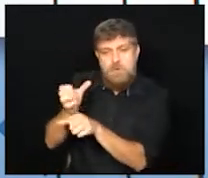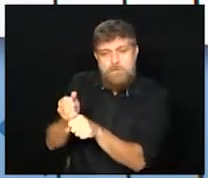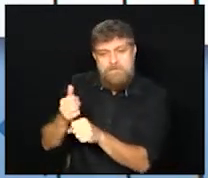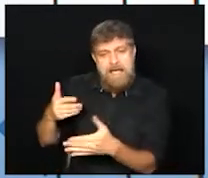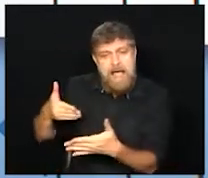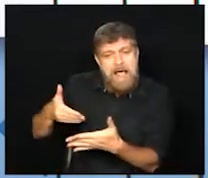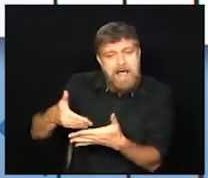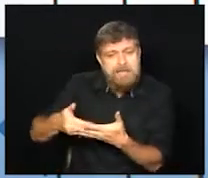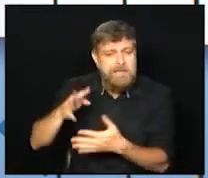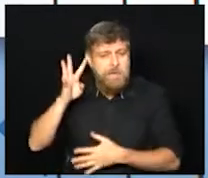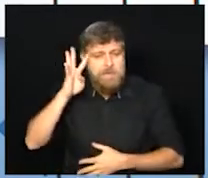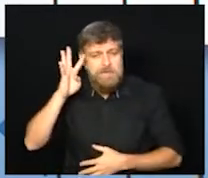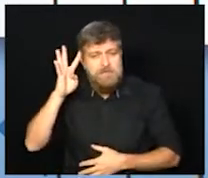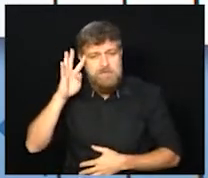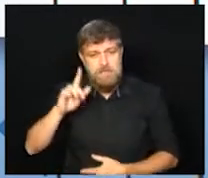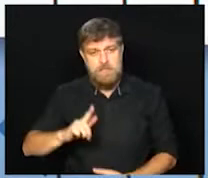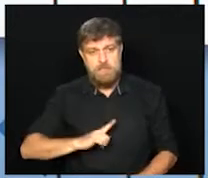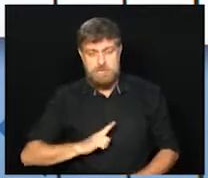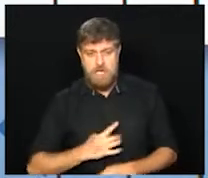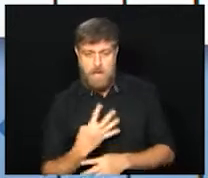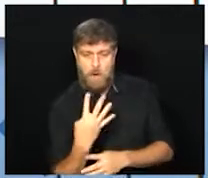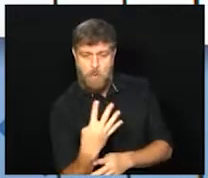até esta quarta-feira